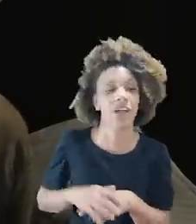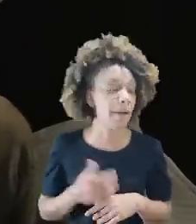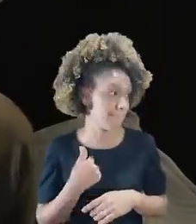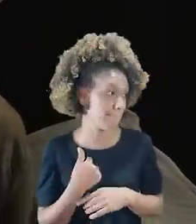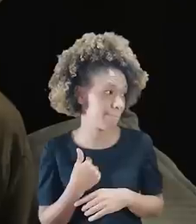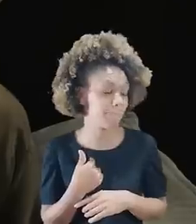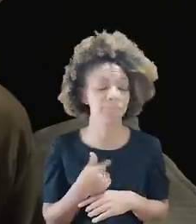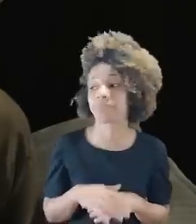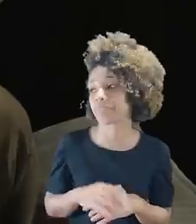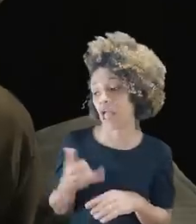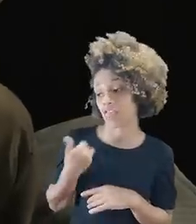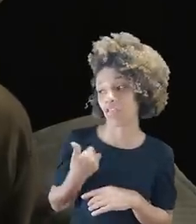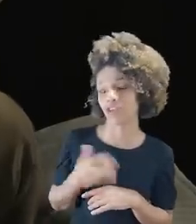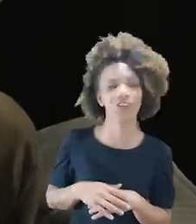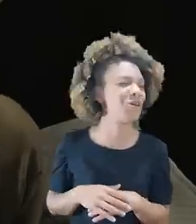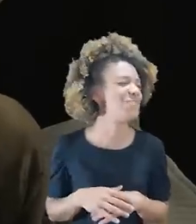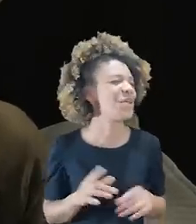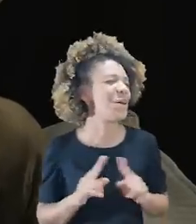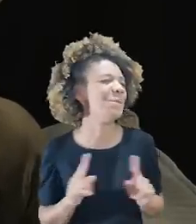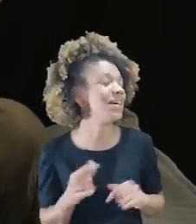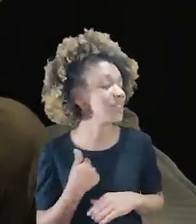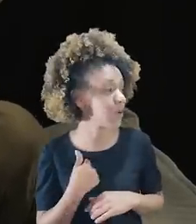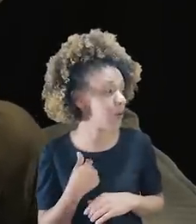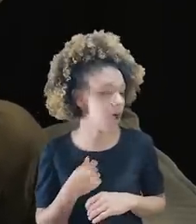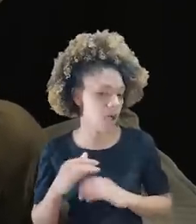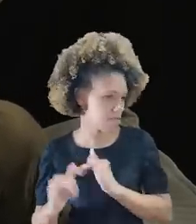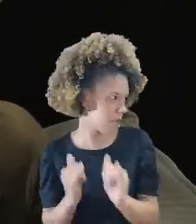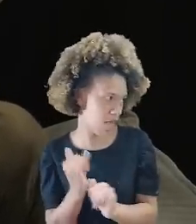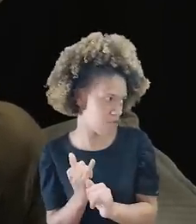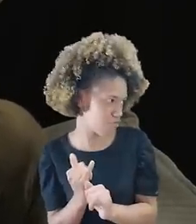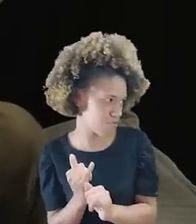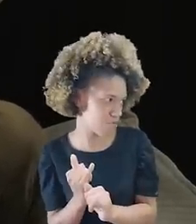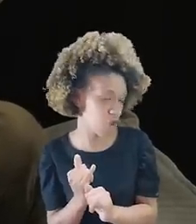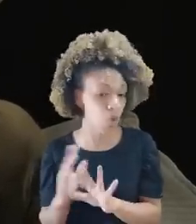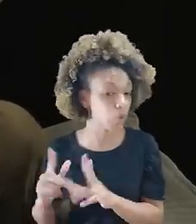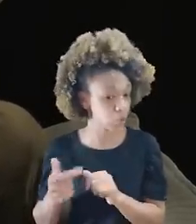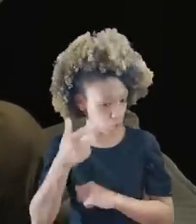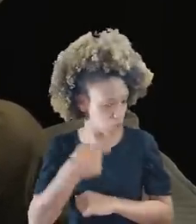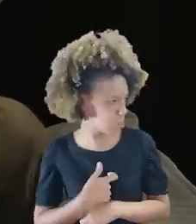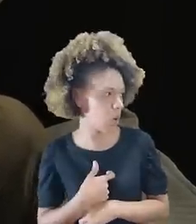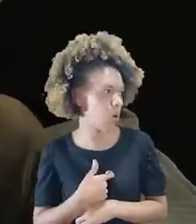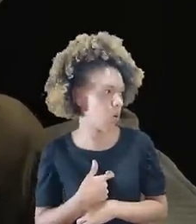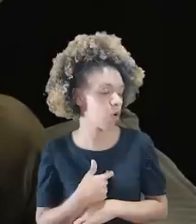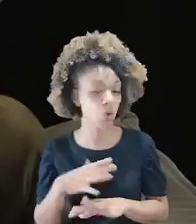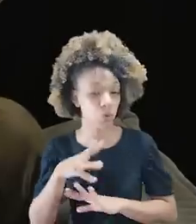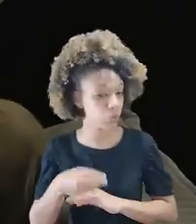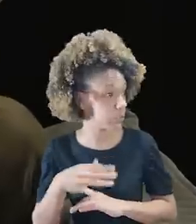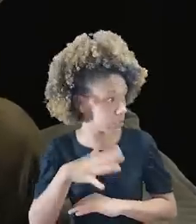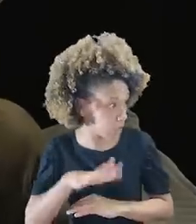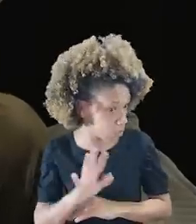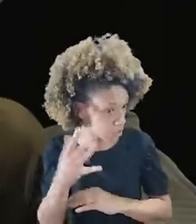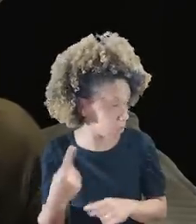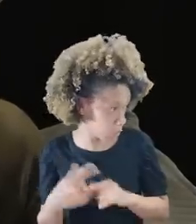internet e aí você sabe que os lugares para você tá inserido nesse momento é na internet e aí você